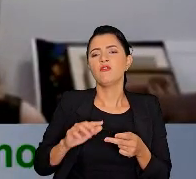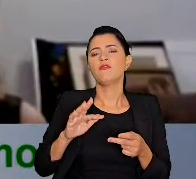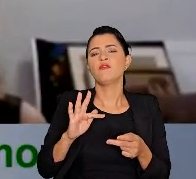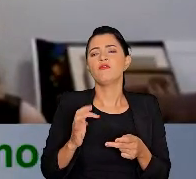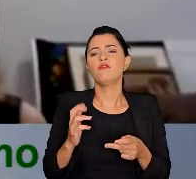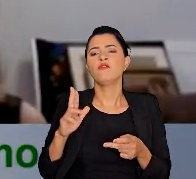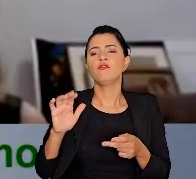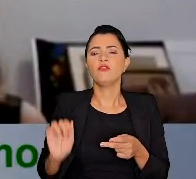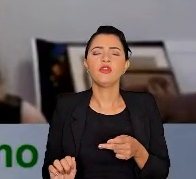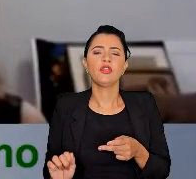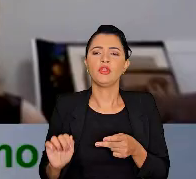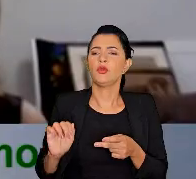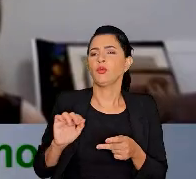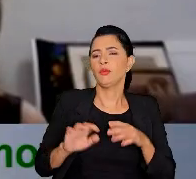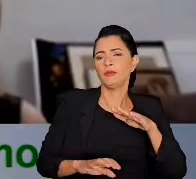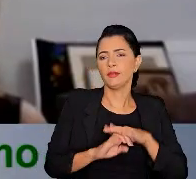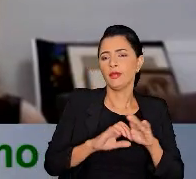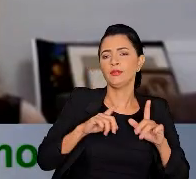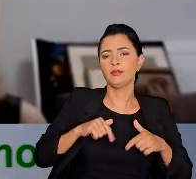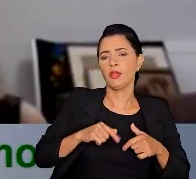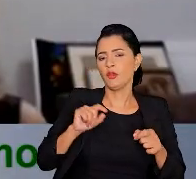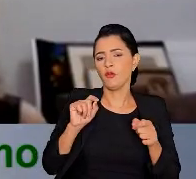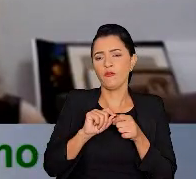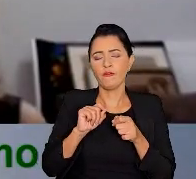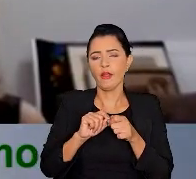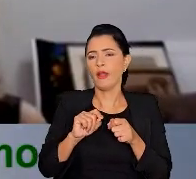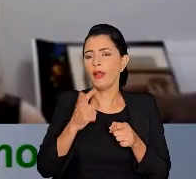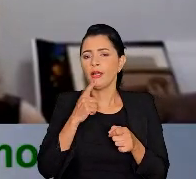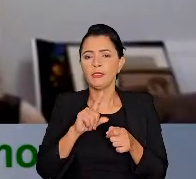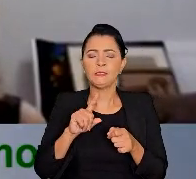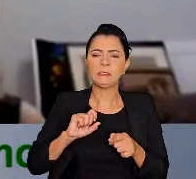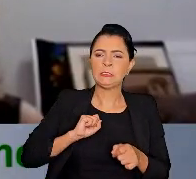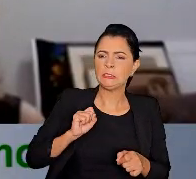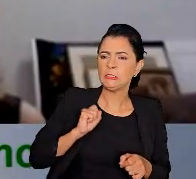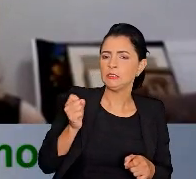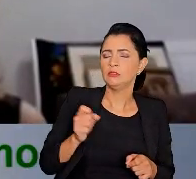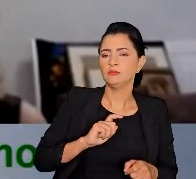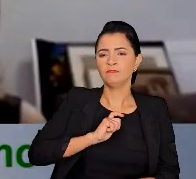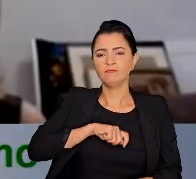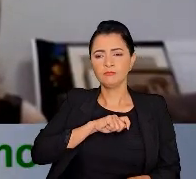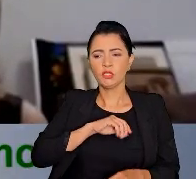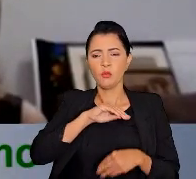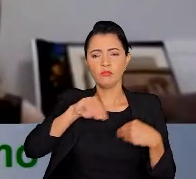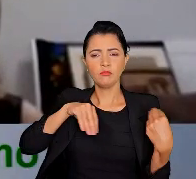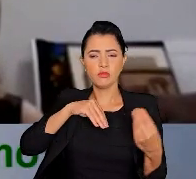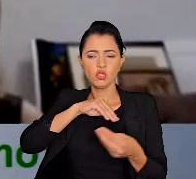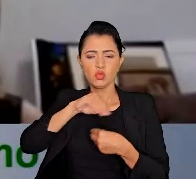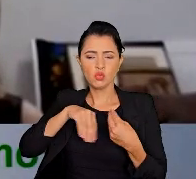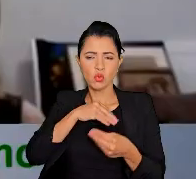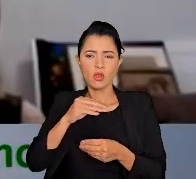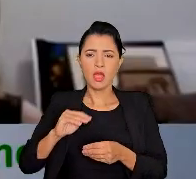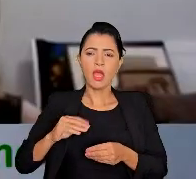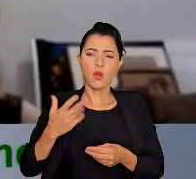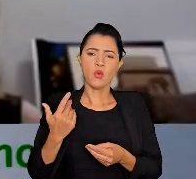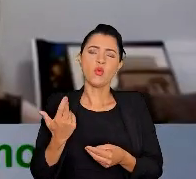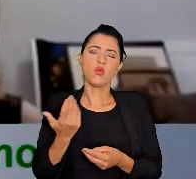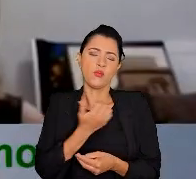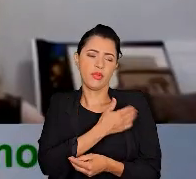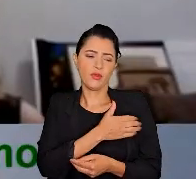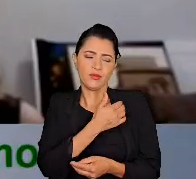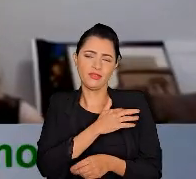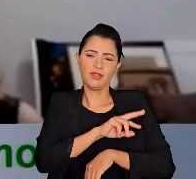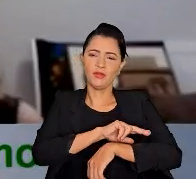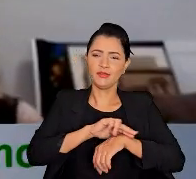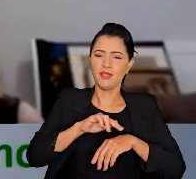o Estado de Israel pratica atrocidades. Então, há uma junção daquele preconceito racial